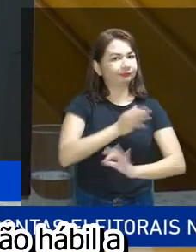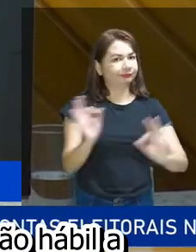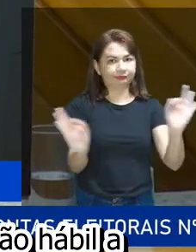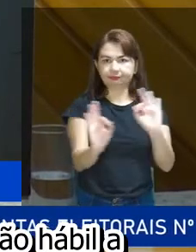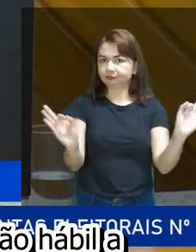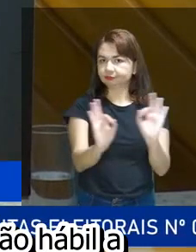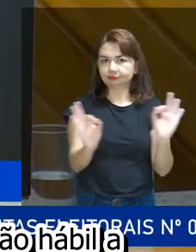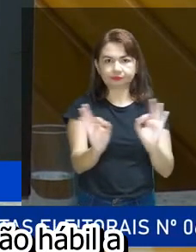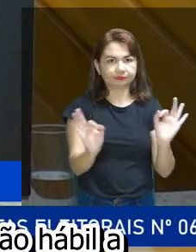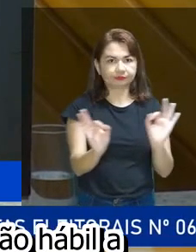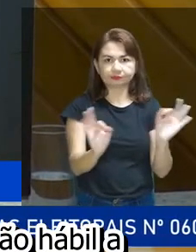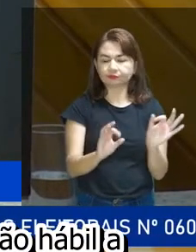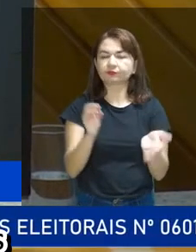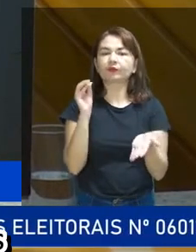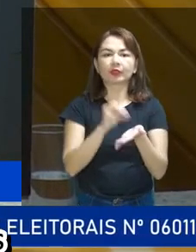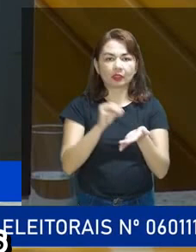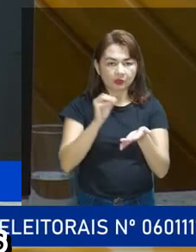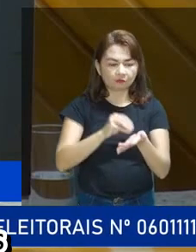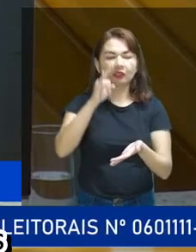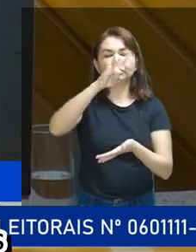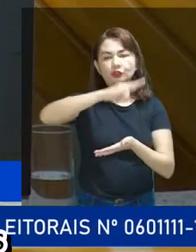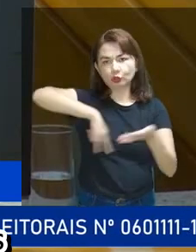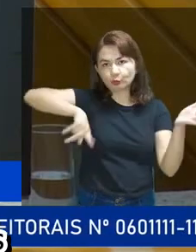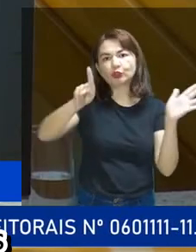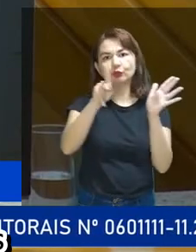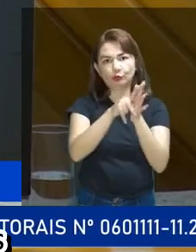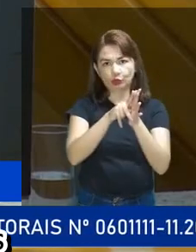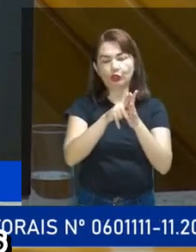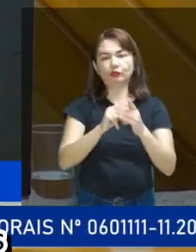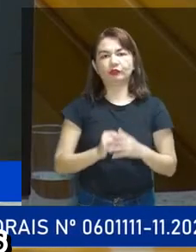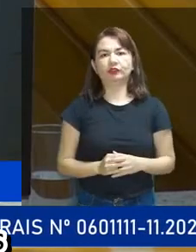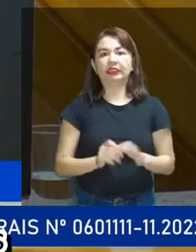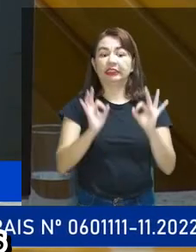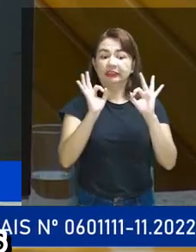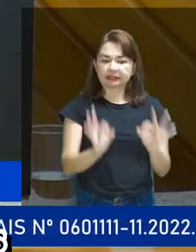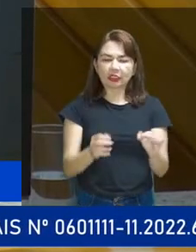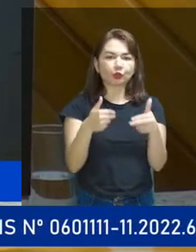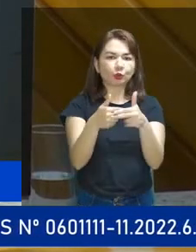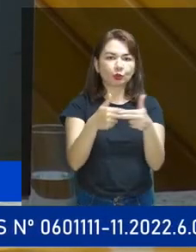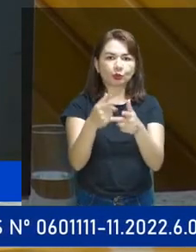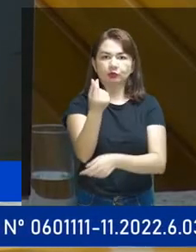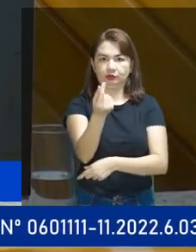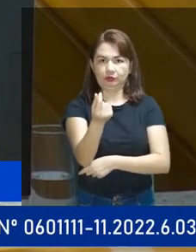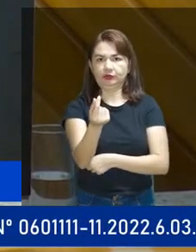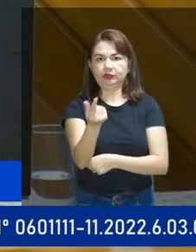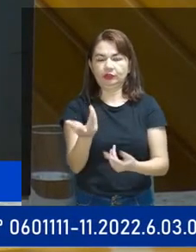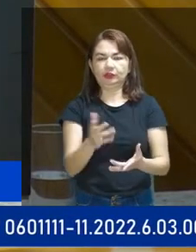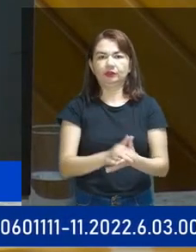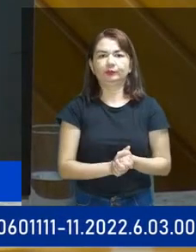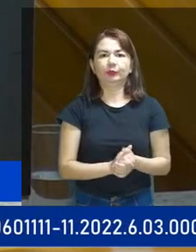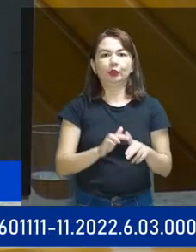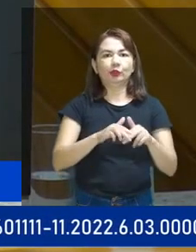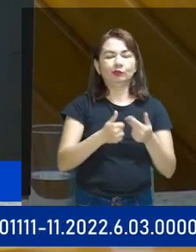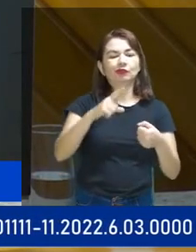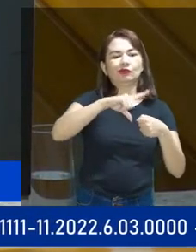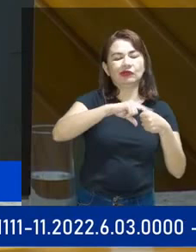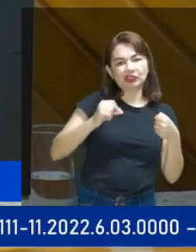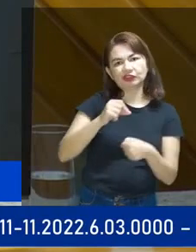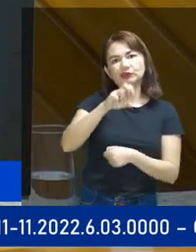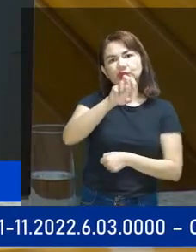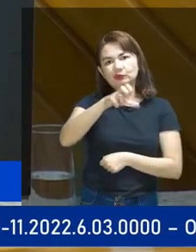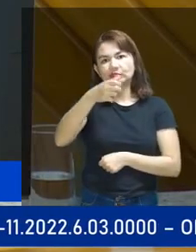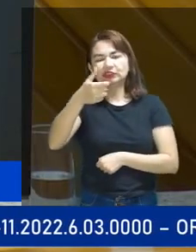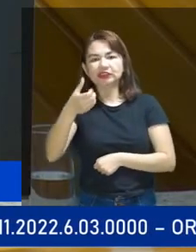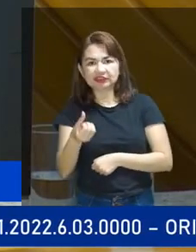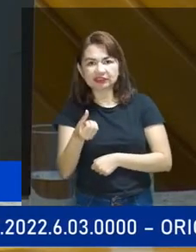de qualquer documentação hábil a comprovar o emprego regular dos recursos, que viola o artigo